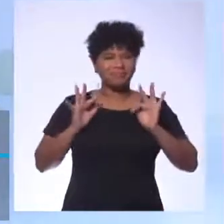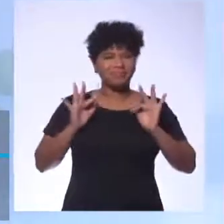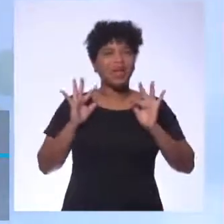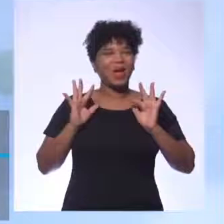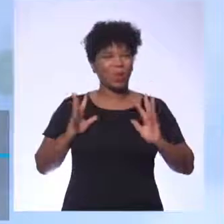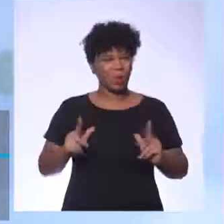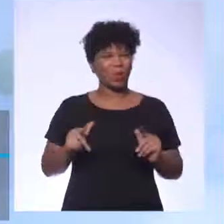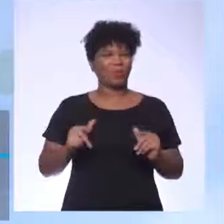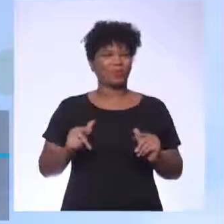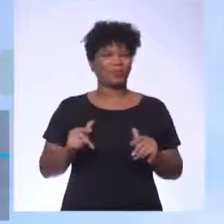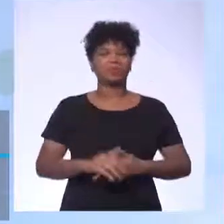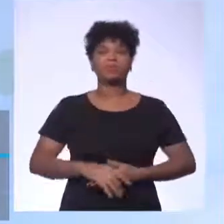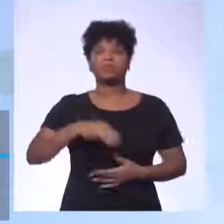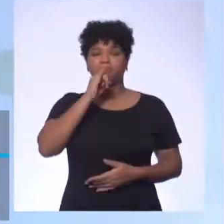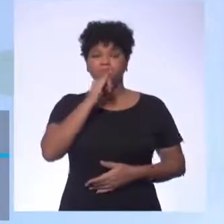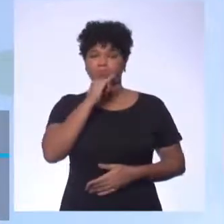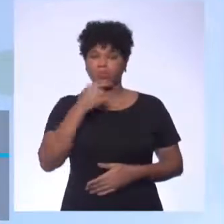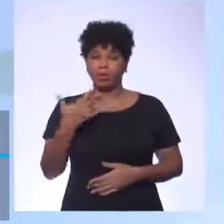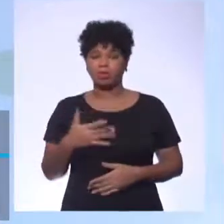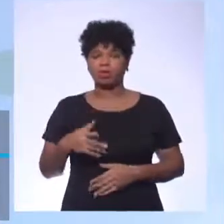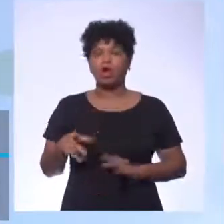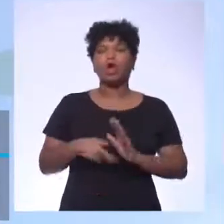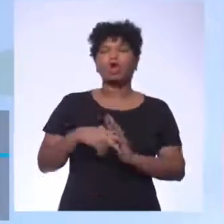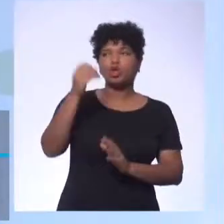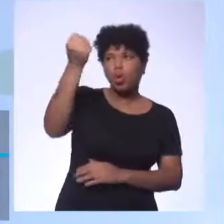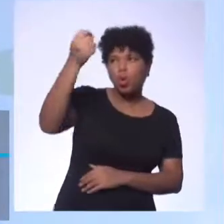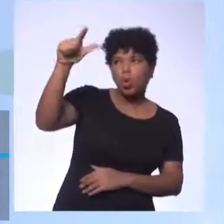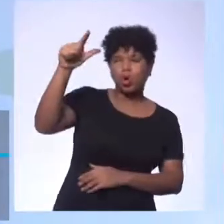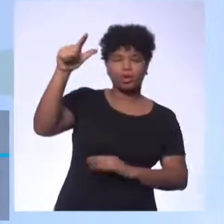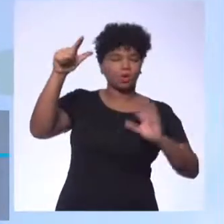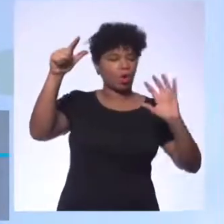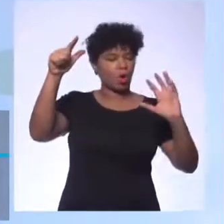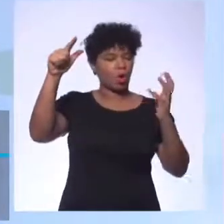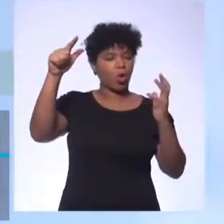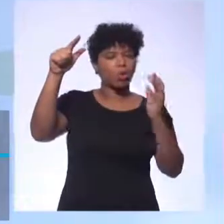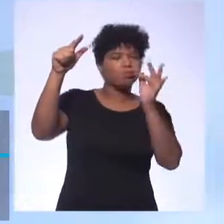conseguem pegar a energia solar e com